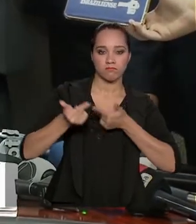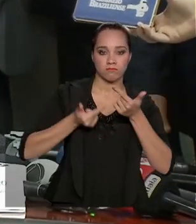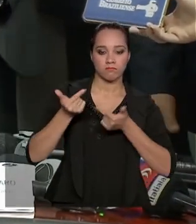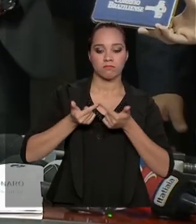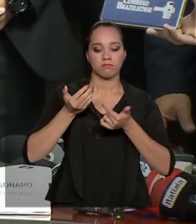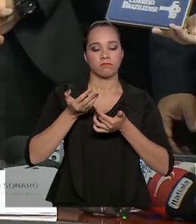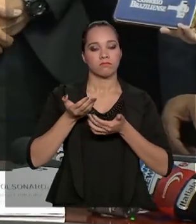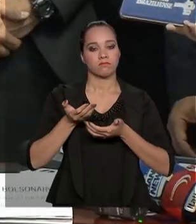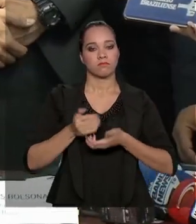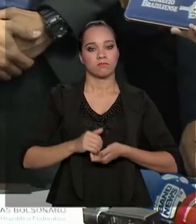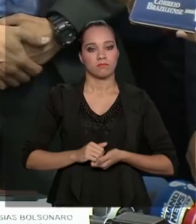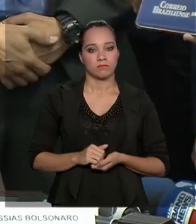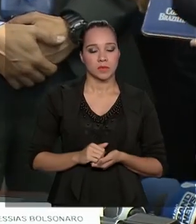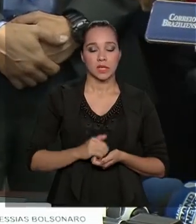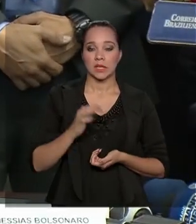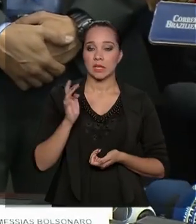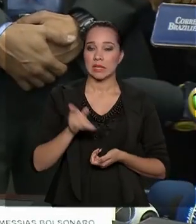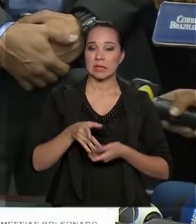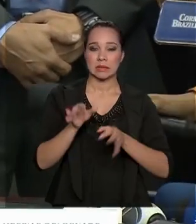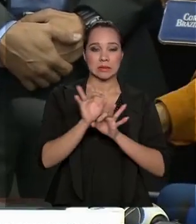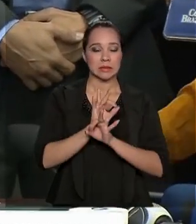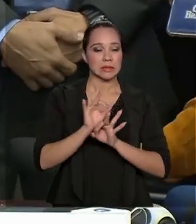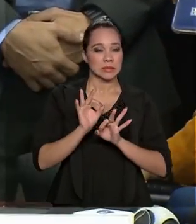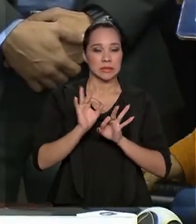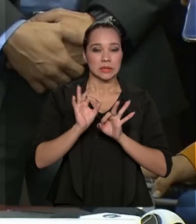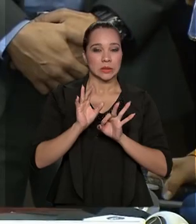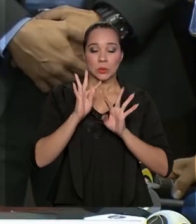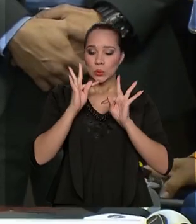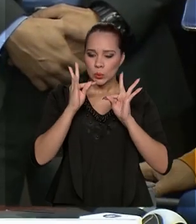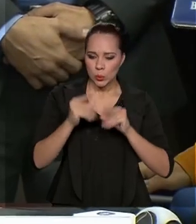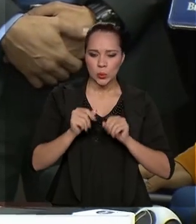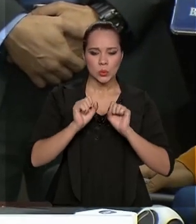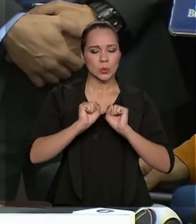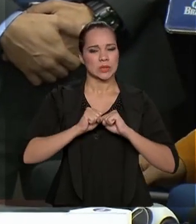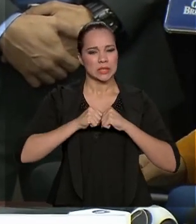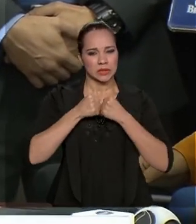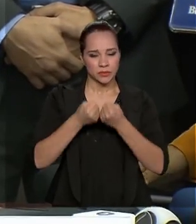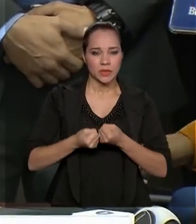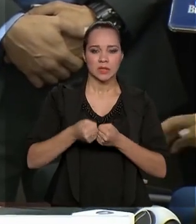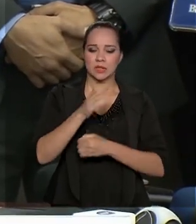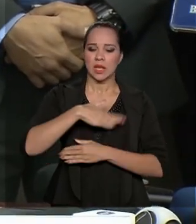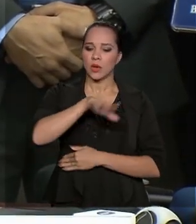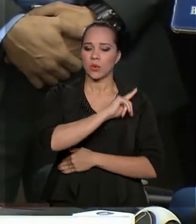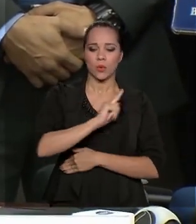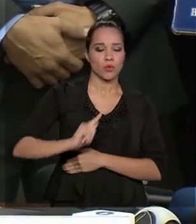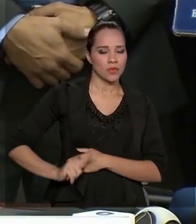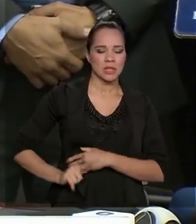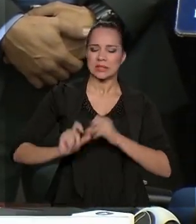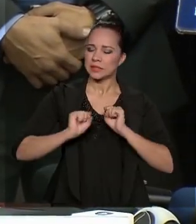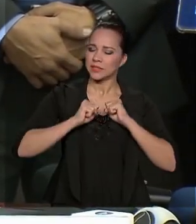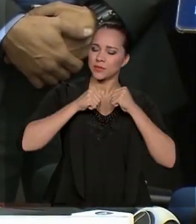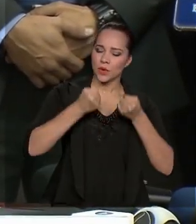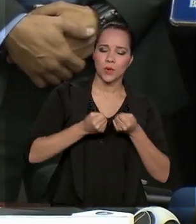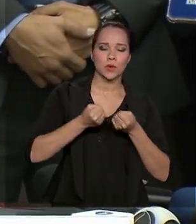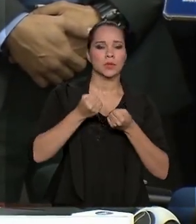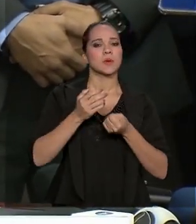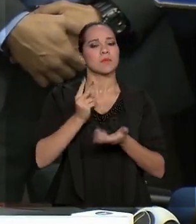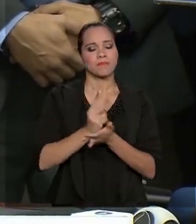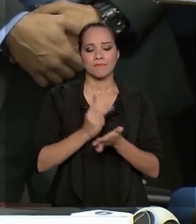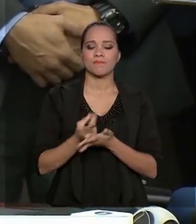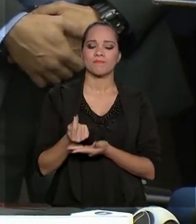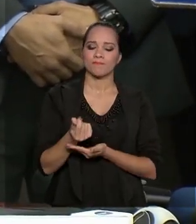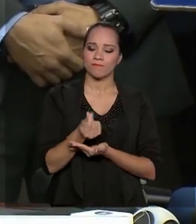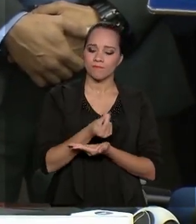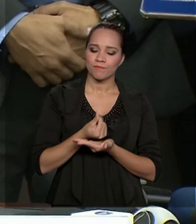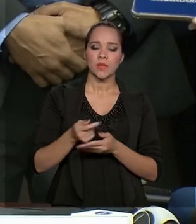operação que não deixou de contar com muito sacrifício por parte do governo, tendo em vista a questão orçamentária e